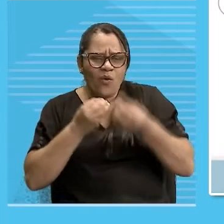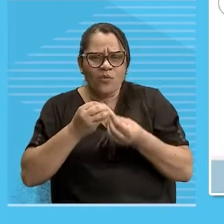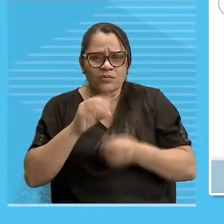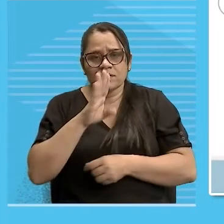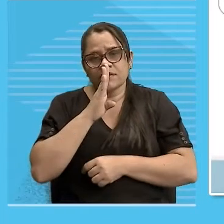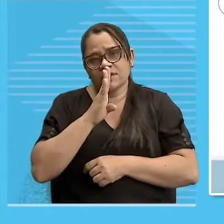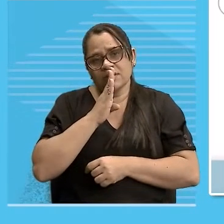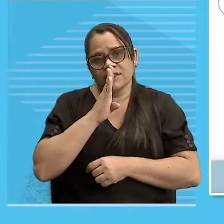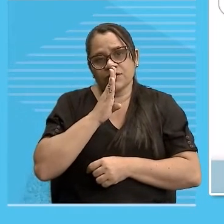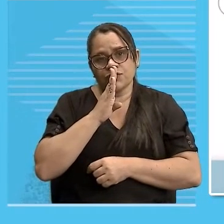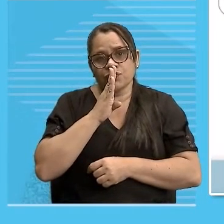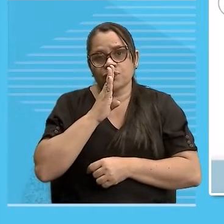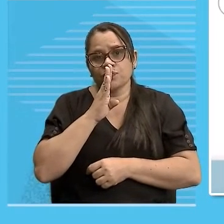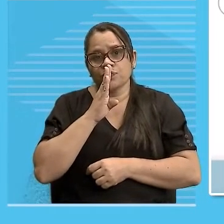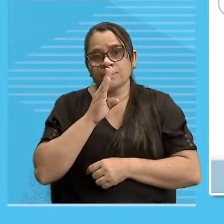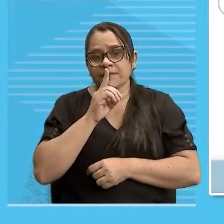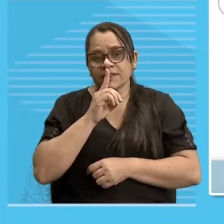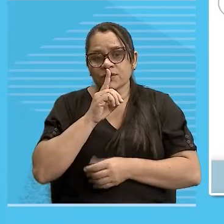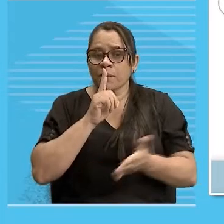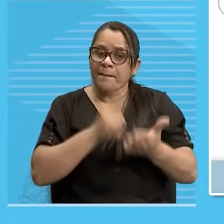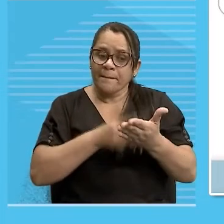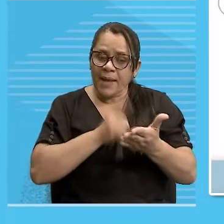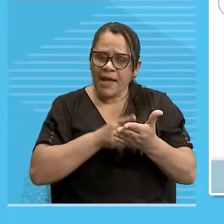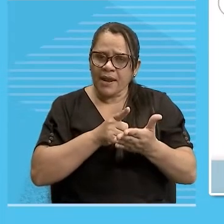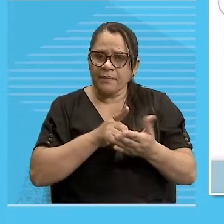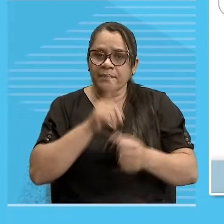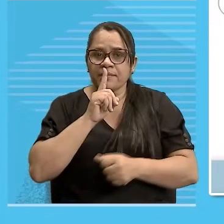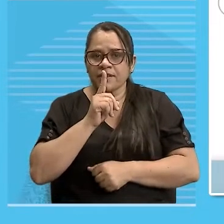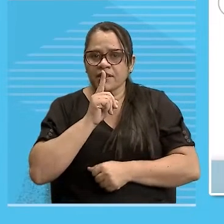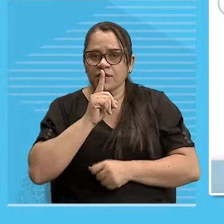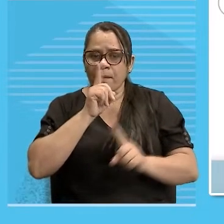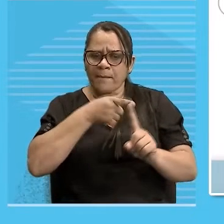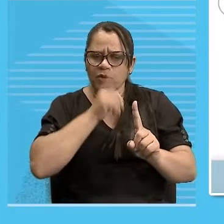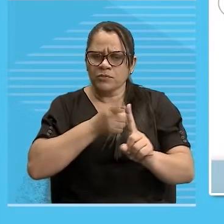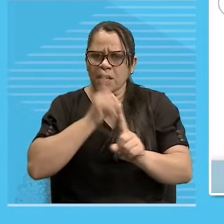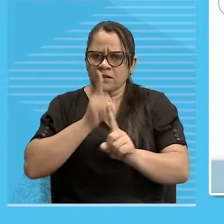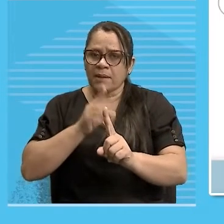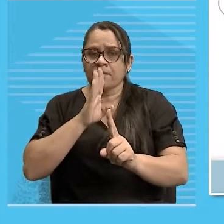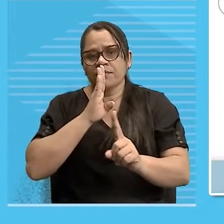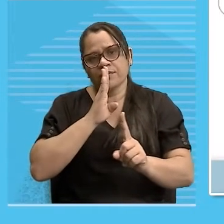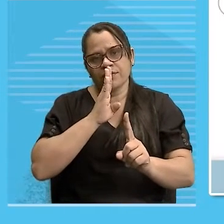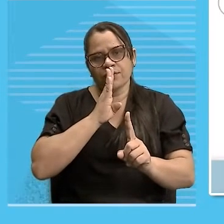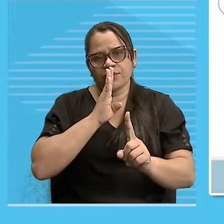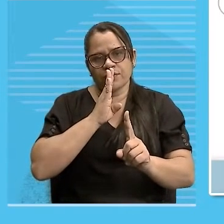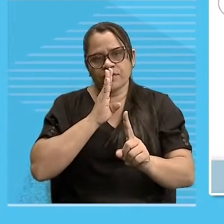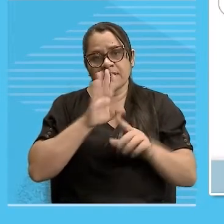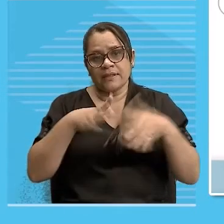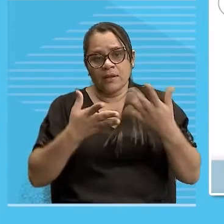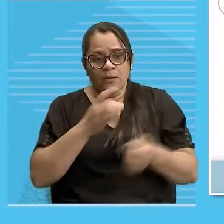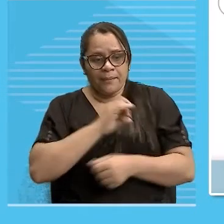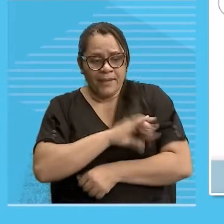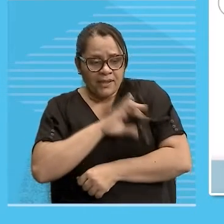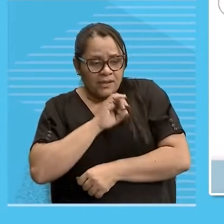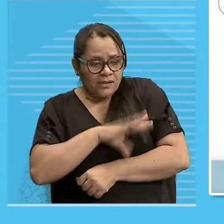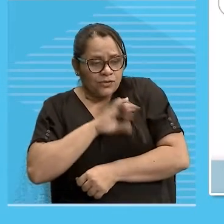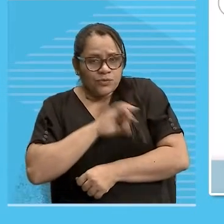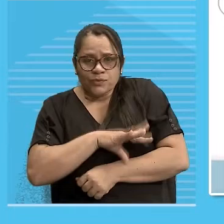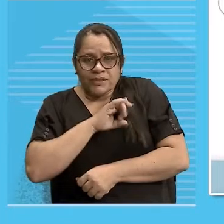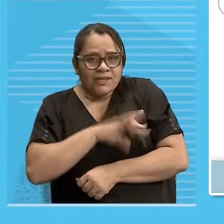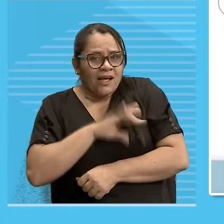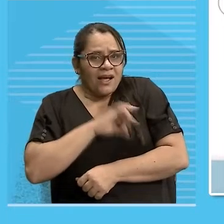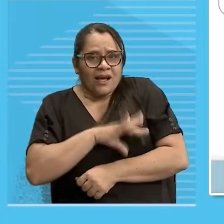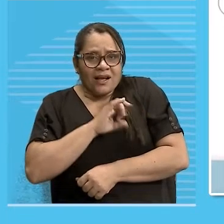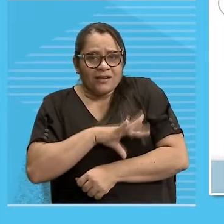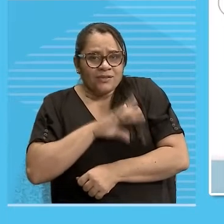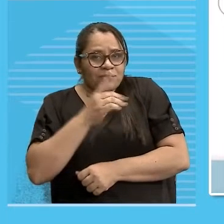Silêncio. Quieto. Calado. Silêncio. Psiu, basta. Psiu. Aí. Medo. Credo. Cruz. Ui,